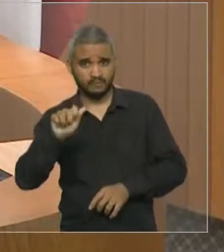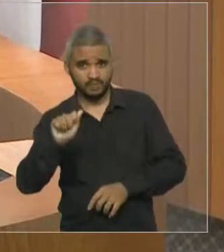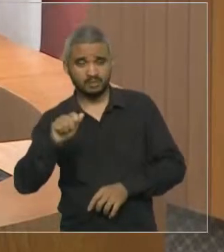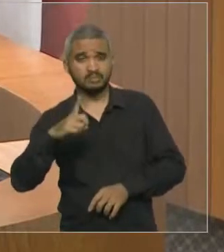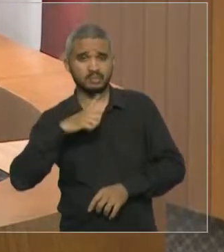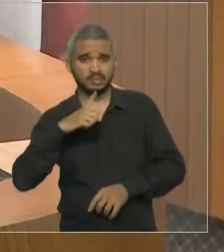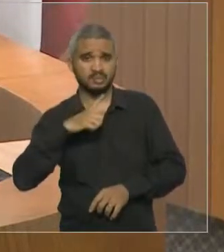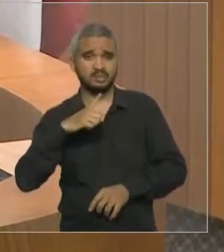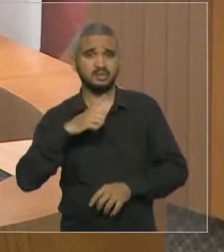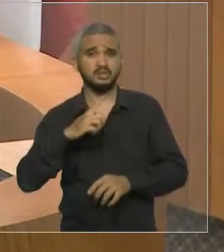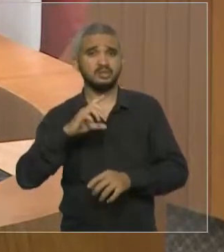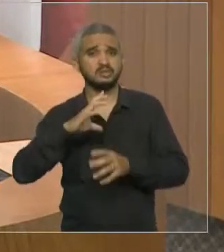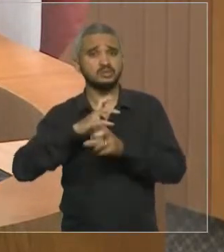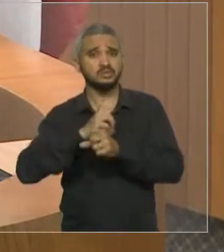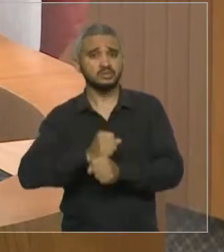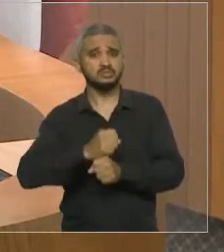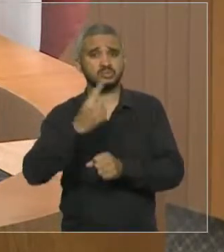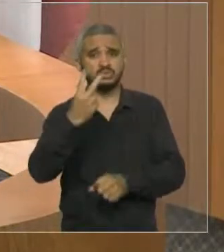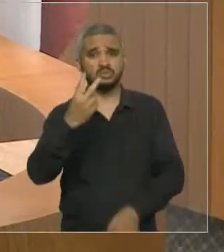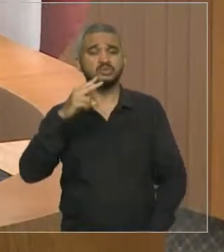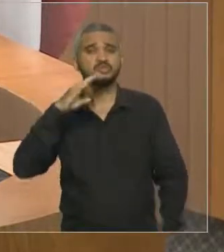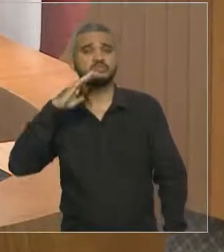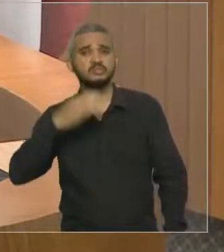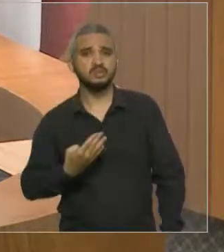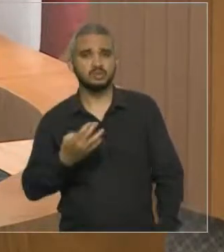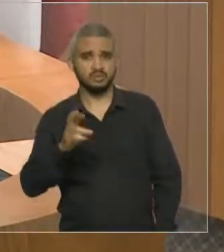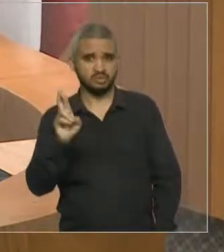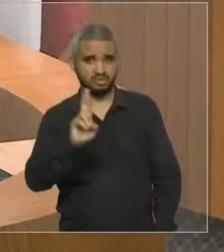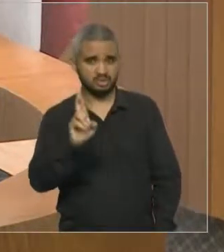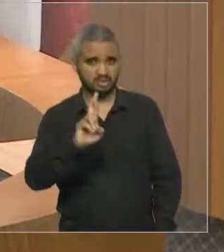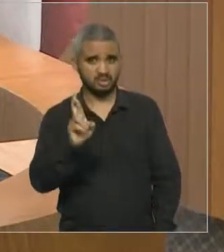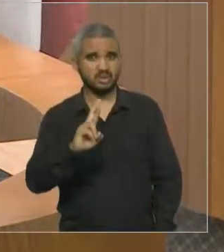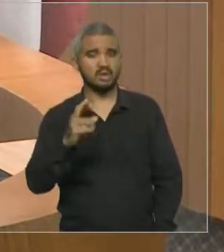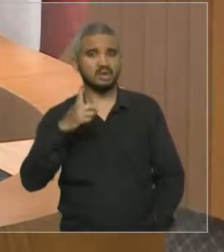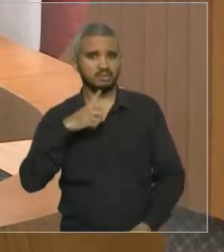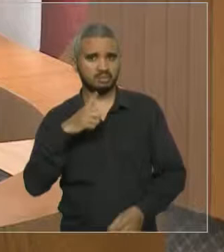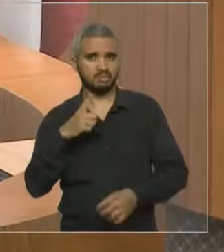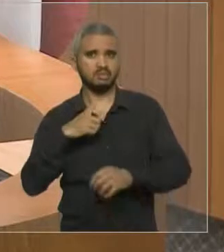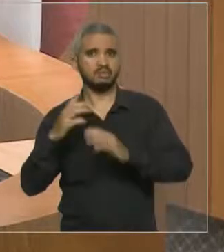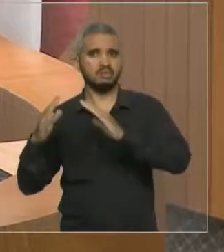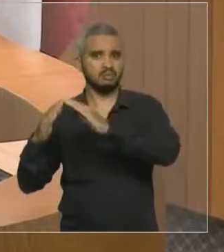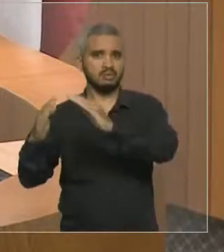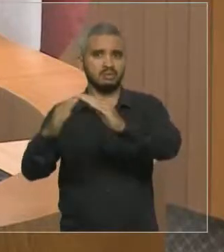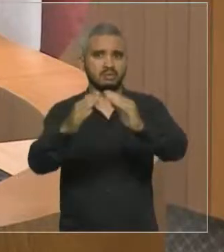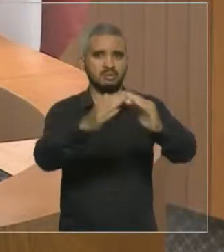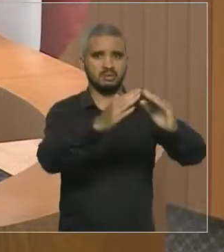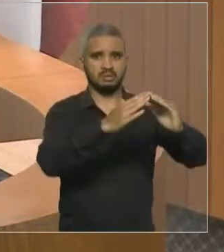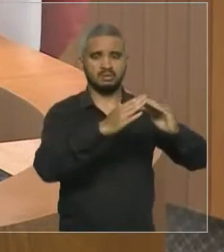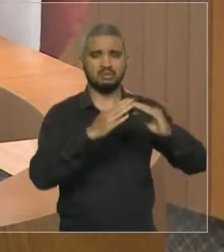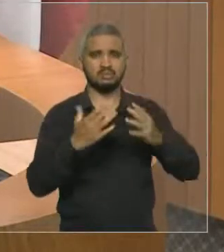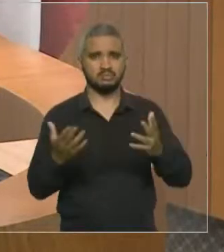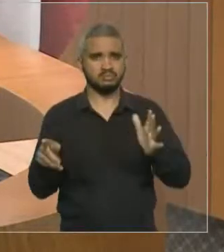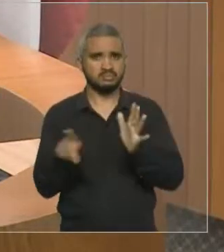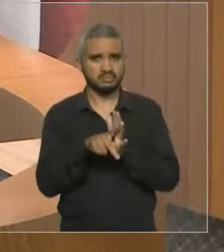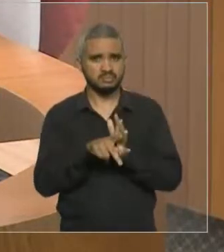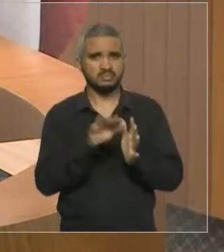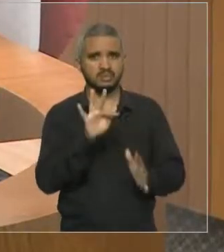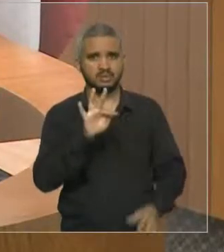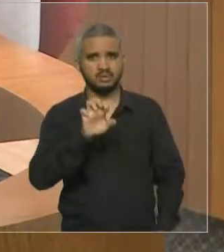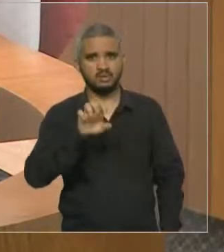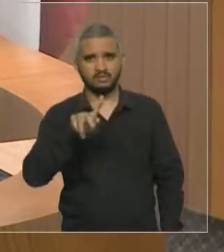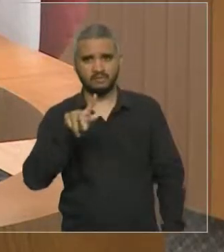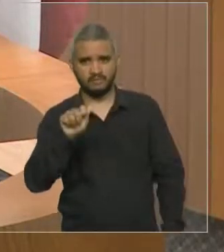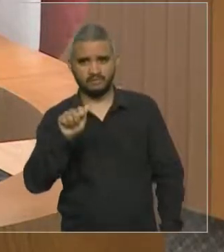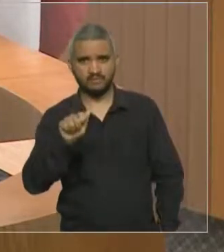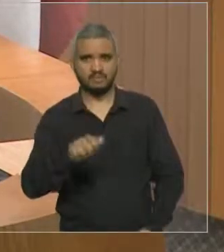em torno de 2 bilhões de reais são recursos que podem a qualquer momento ser imobilizados o fato é que o governo tenha